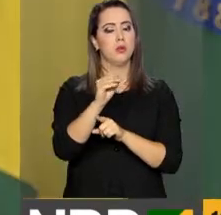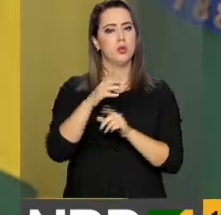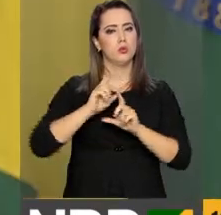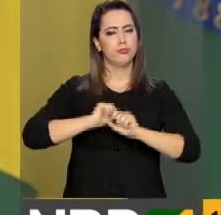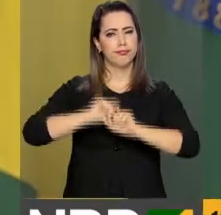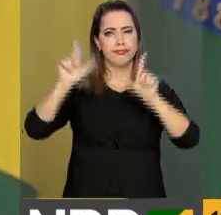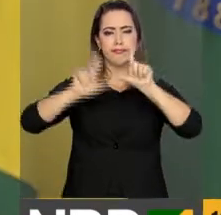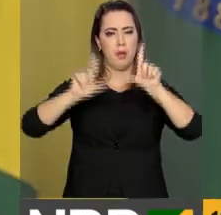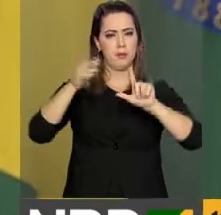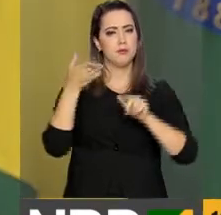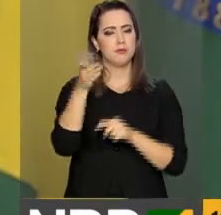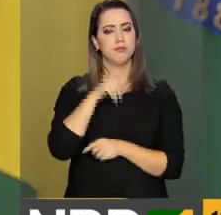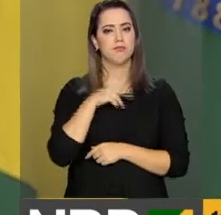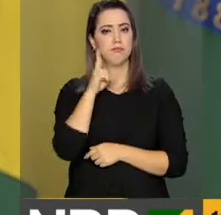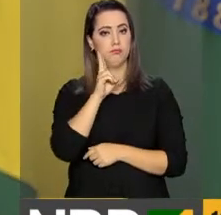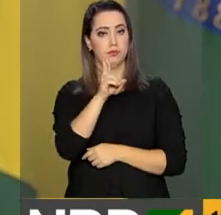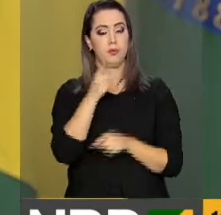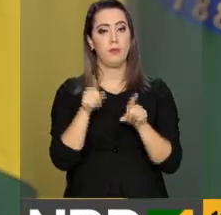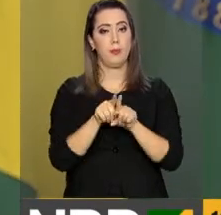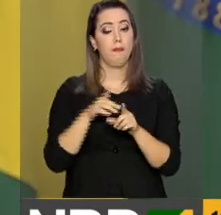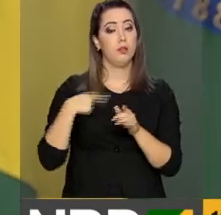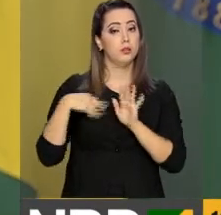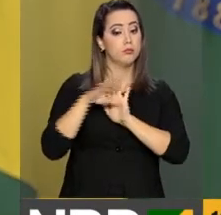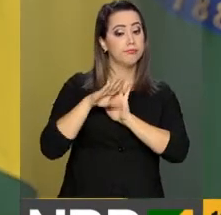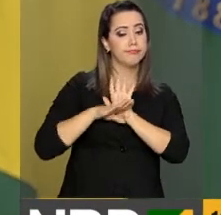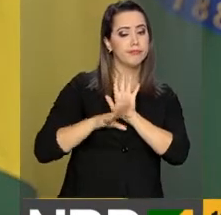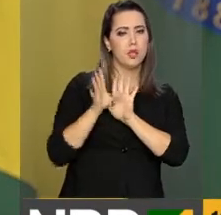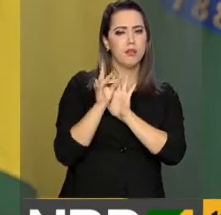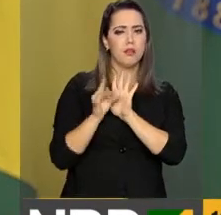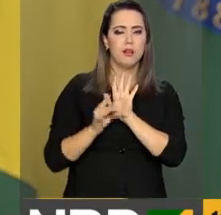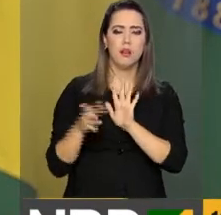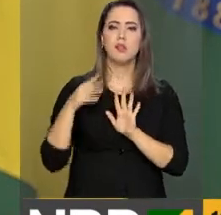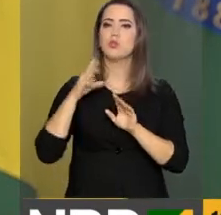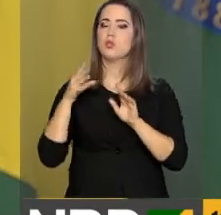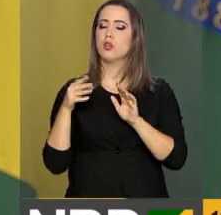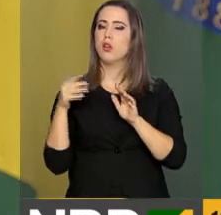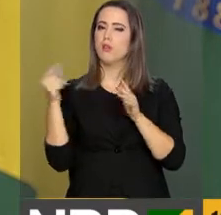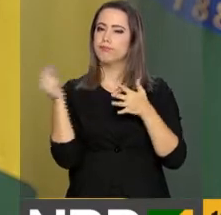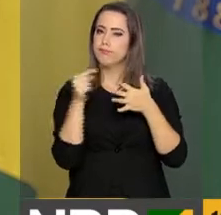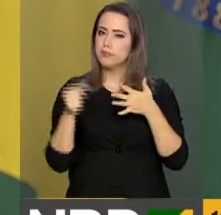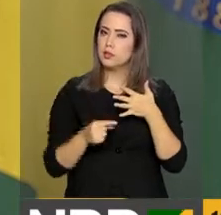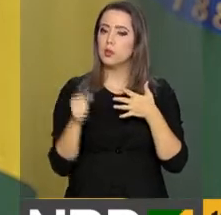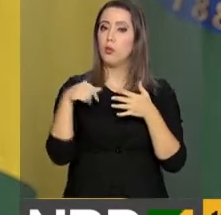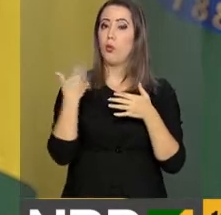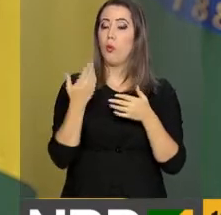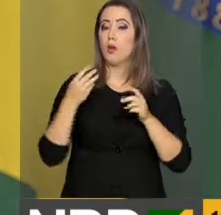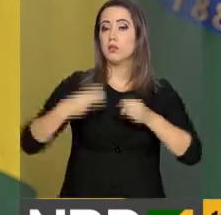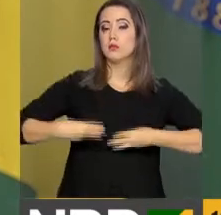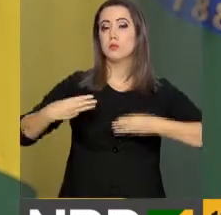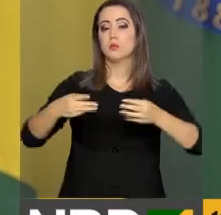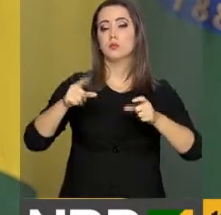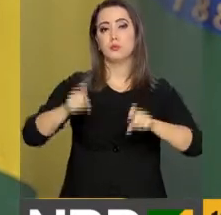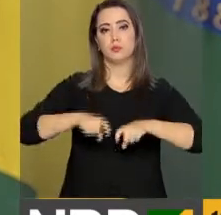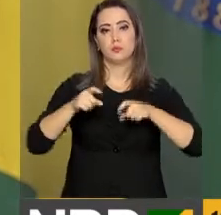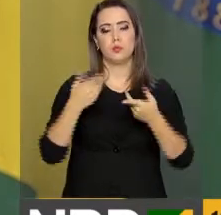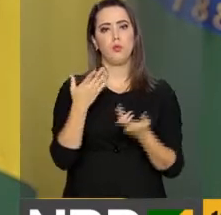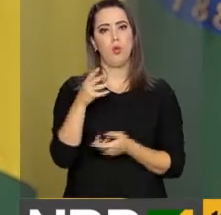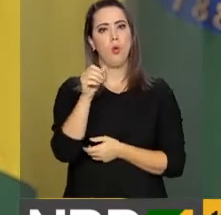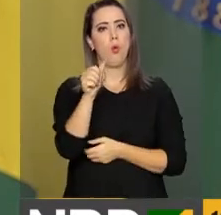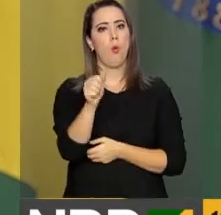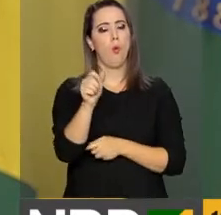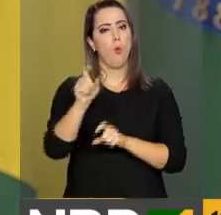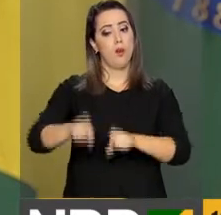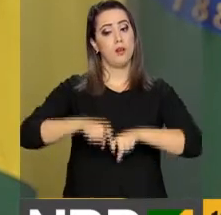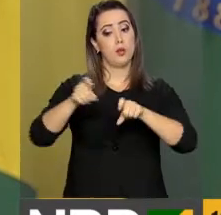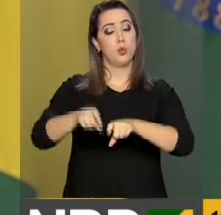medidas todas voltadas para o agronegócio. Eu acho que ao longo do tempo, e eu disse hoje pela manhã, que o agronegócio tem sido